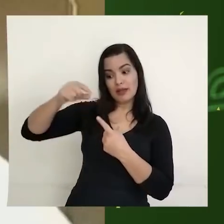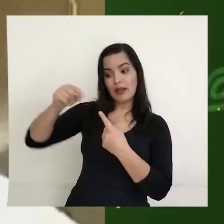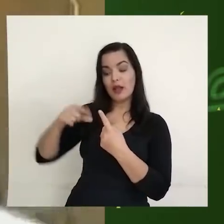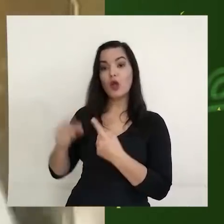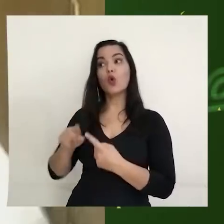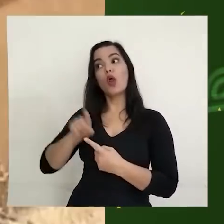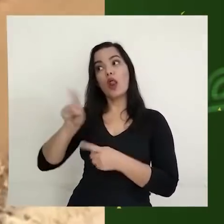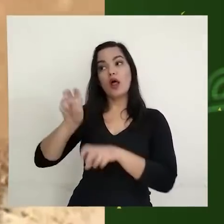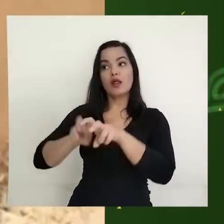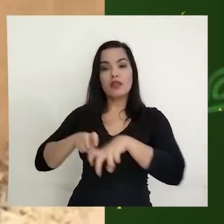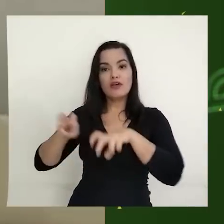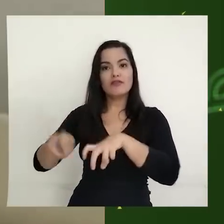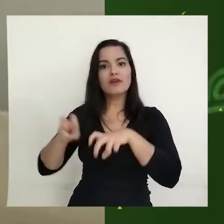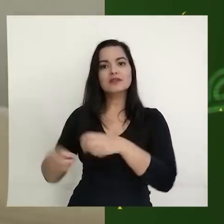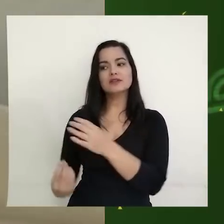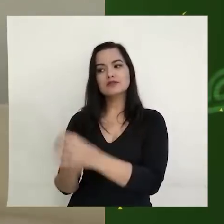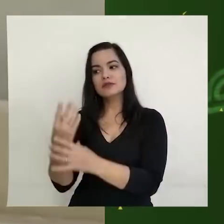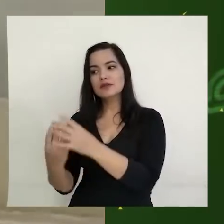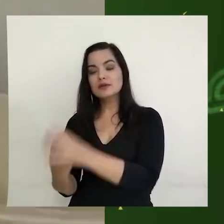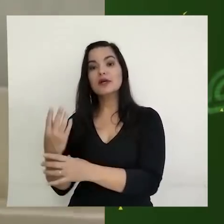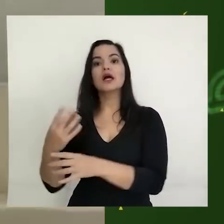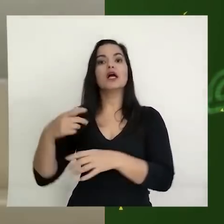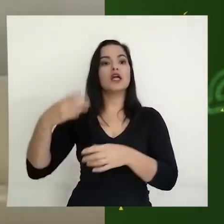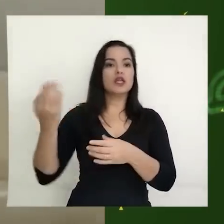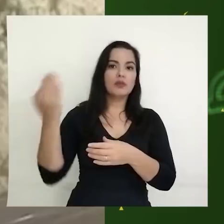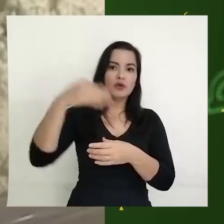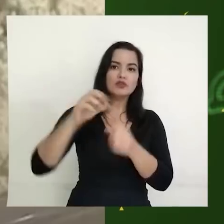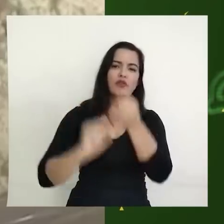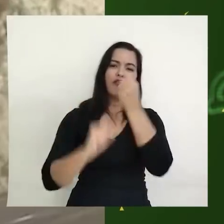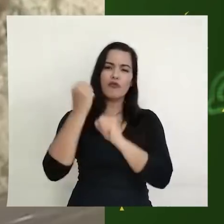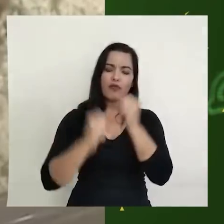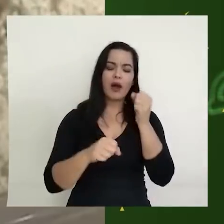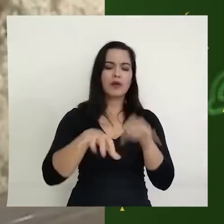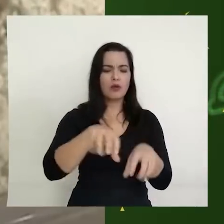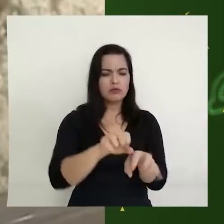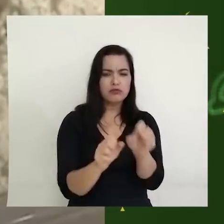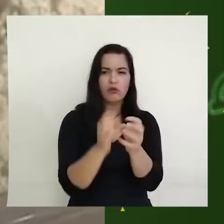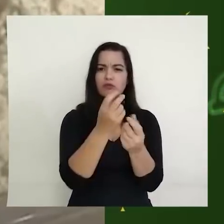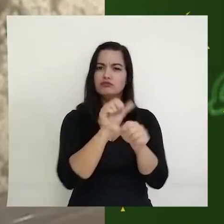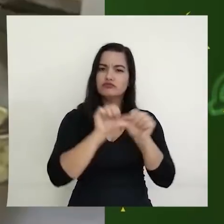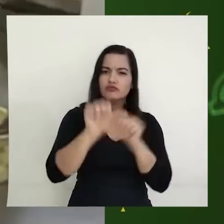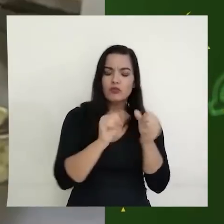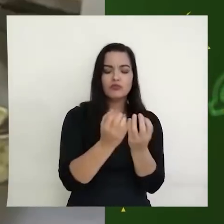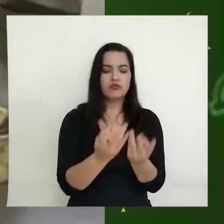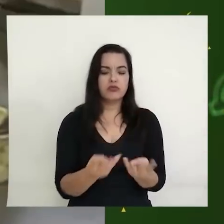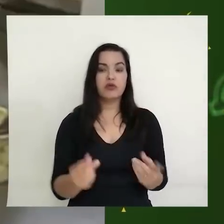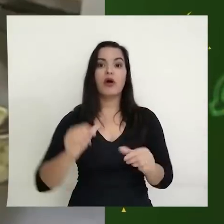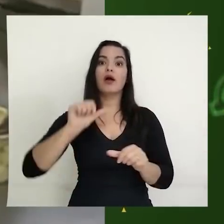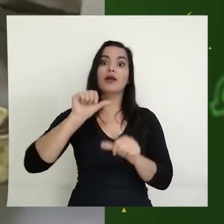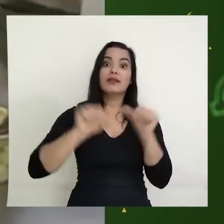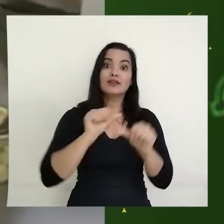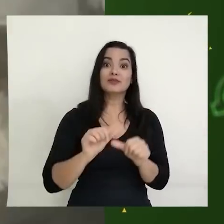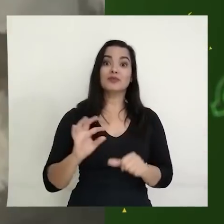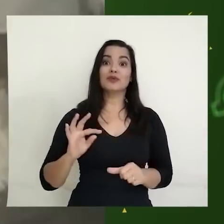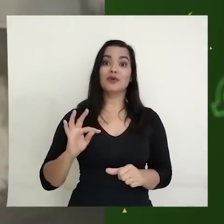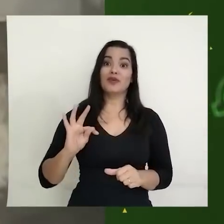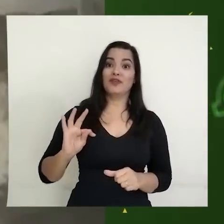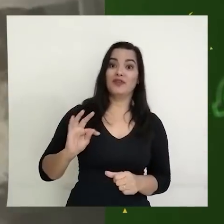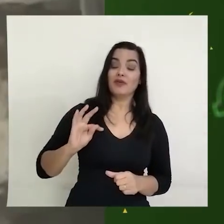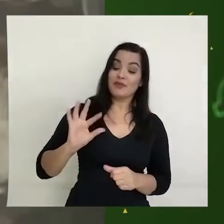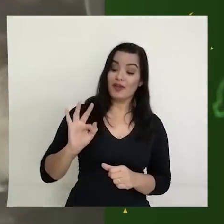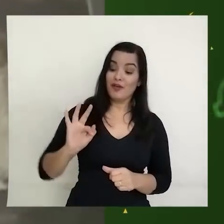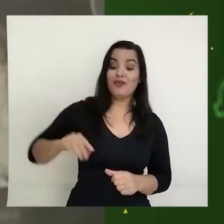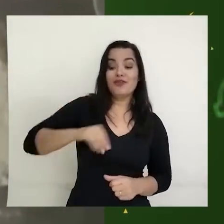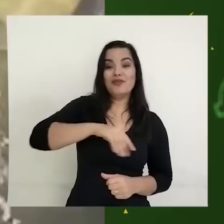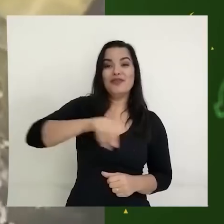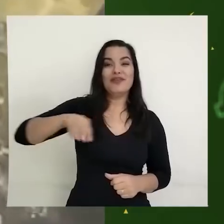fazenda, moído, triturado e peneirado na fábrica, e virou a farinha de trigo, que na padaria foi misturada